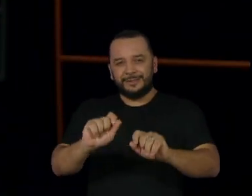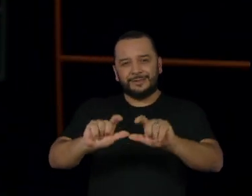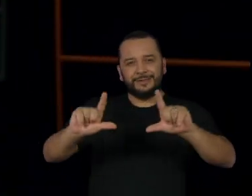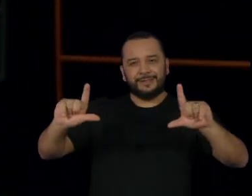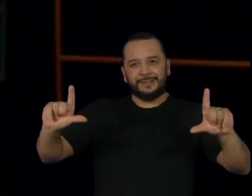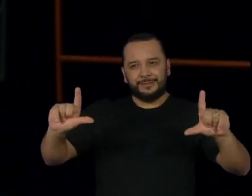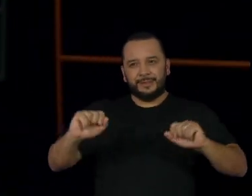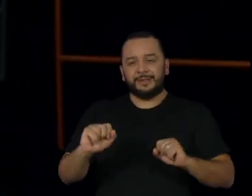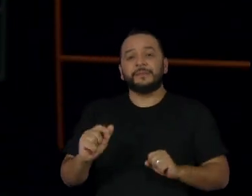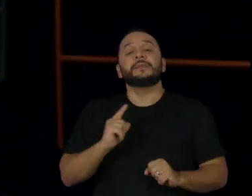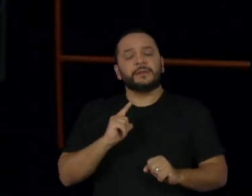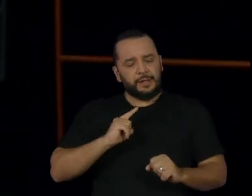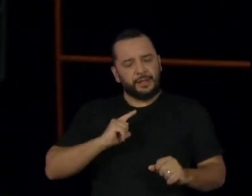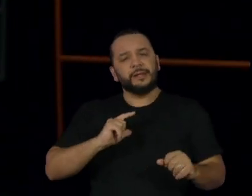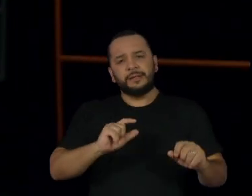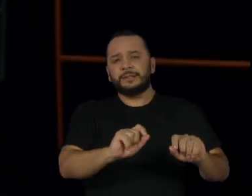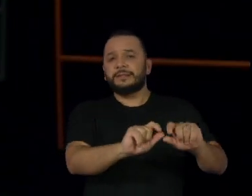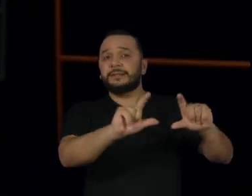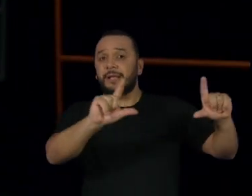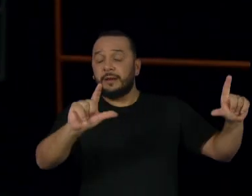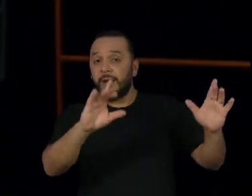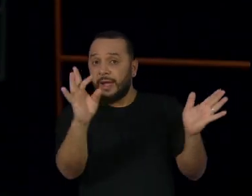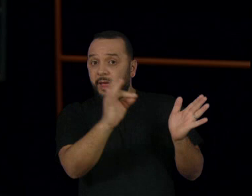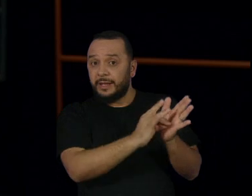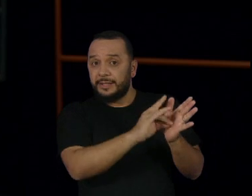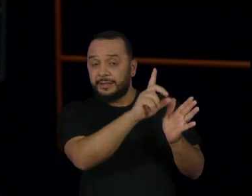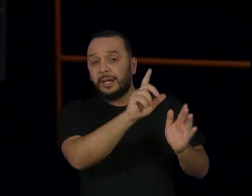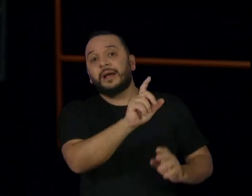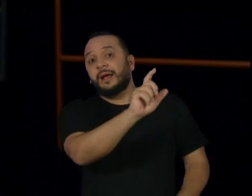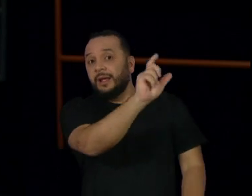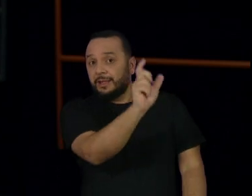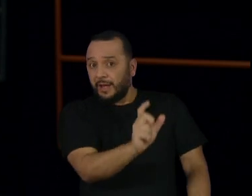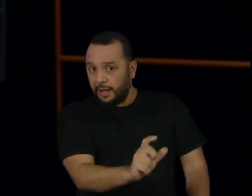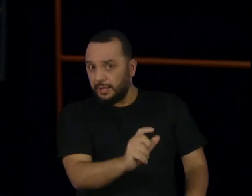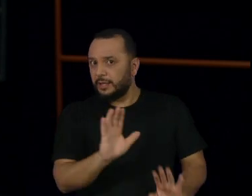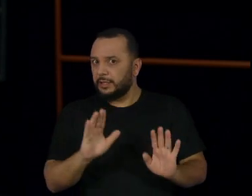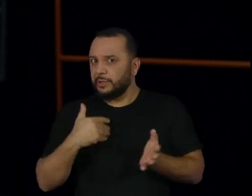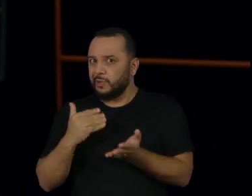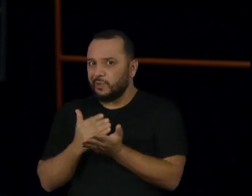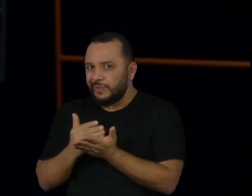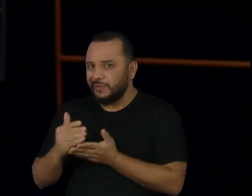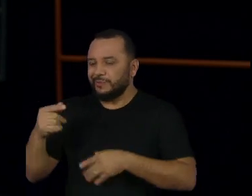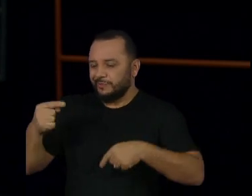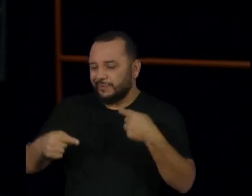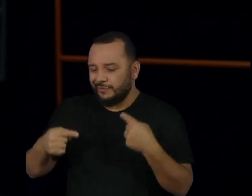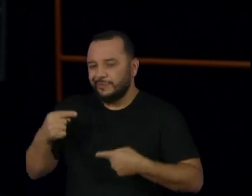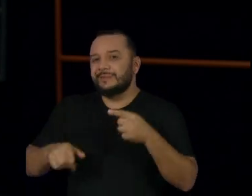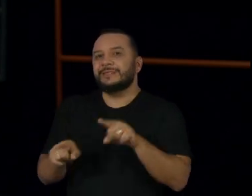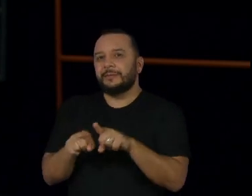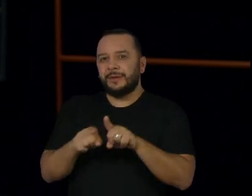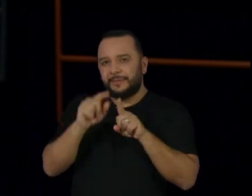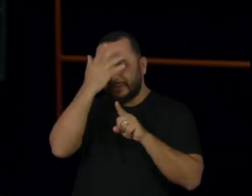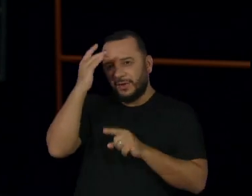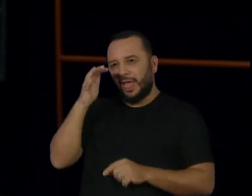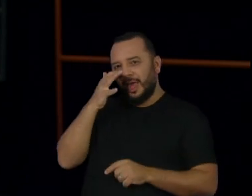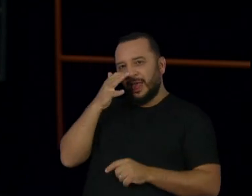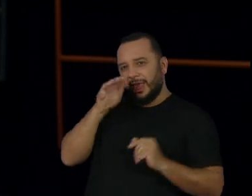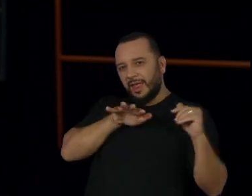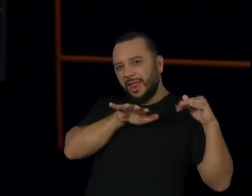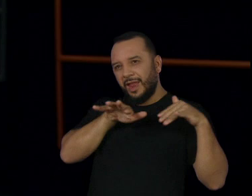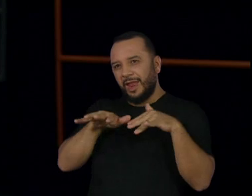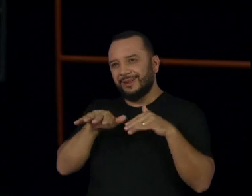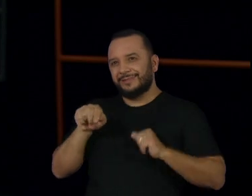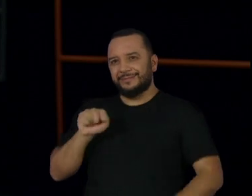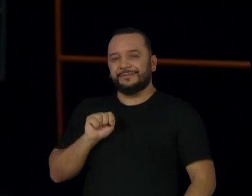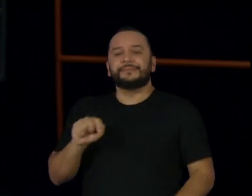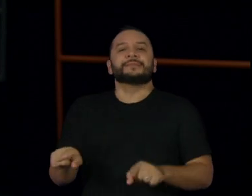Inspirado pelo cinema realista italiano, já começaria provocando polêmicas e colecionando admiradores. Ligado também